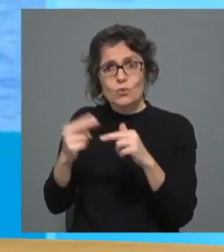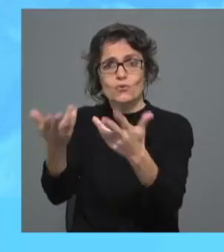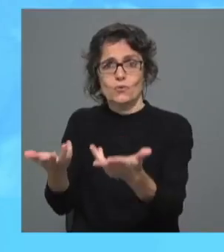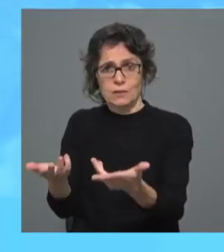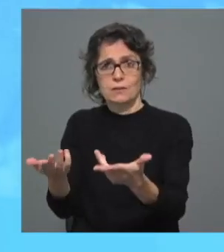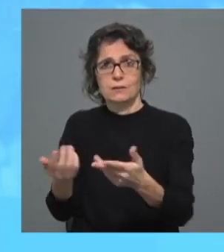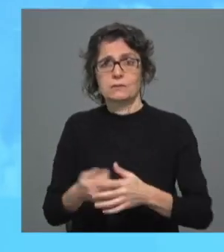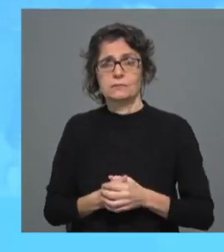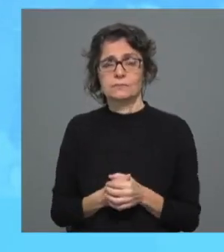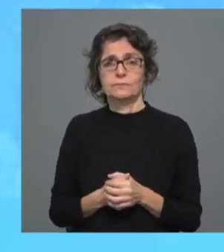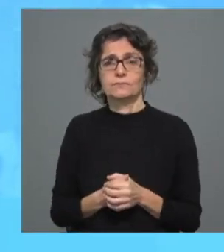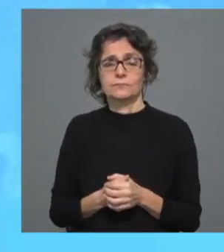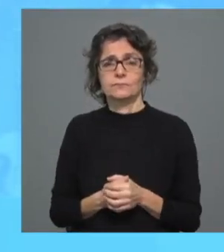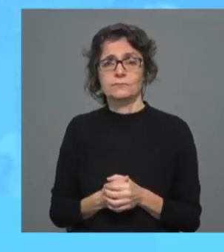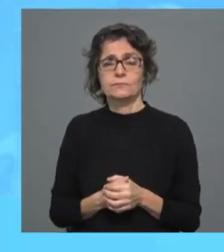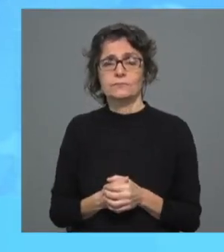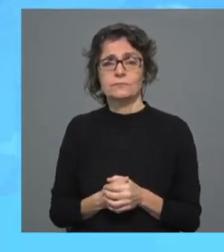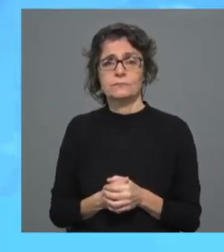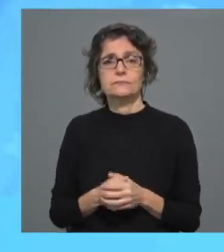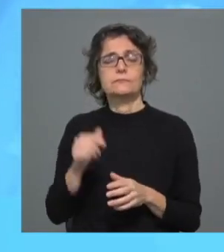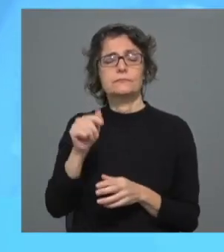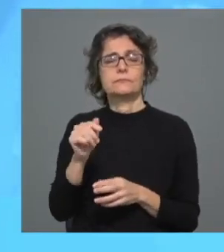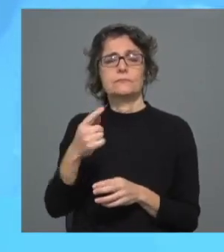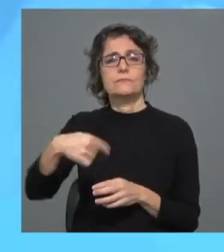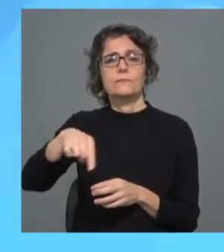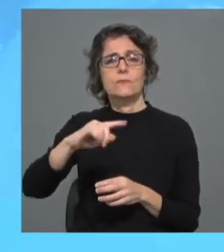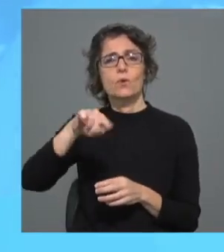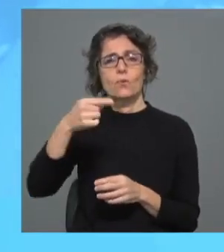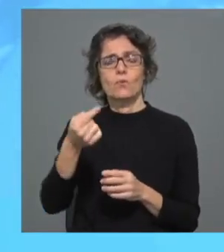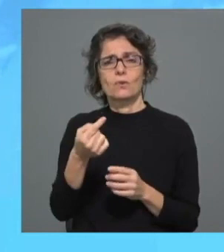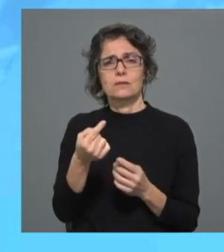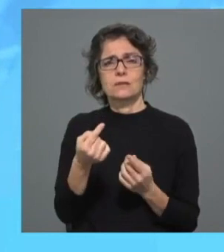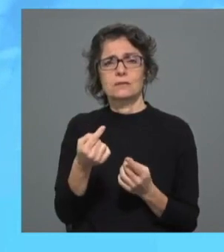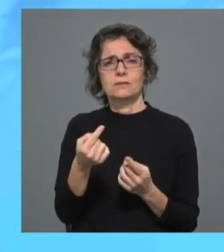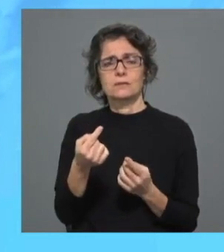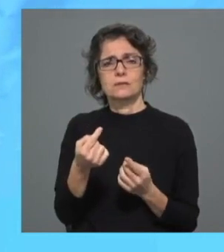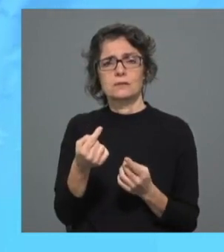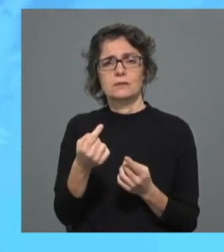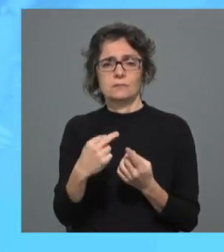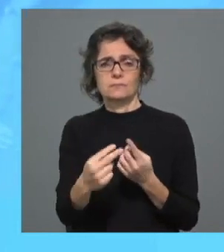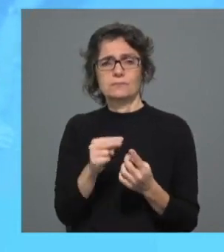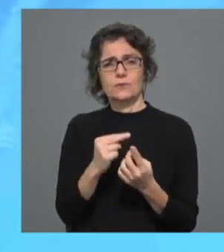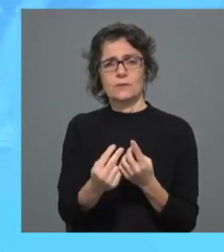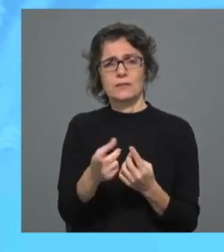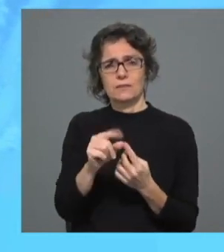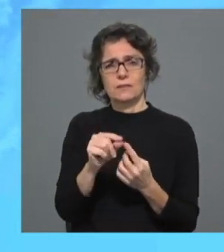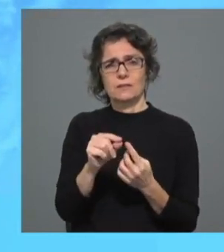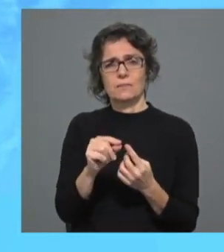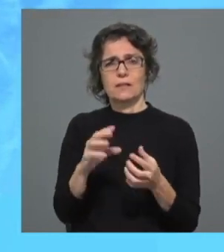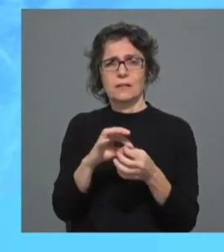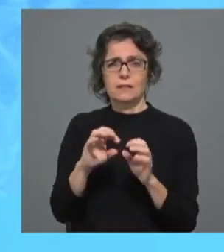além, sendo a remuneração um aspecto sem dúvida nenhuma central, estes outros aspectos são também muito importantes para que o trabalho